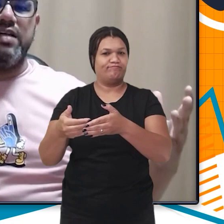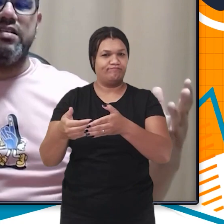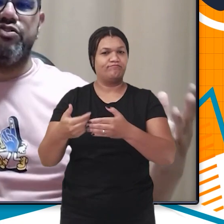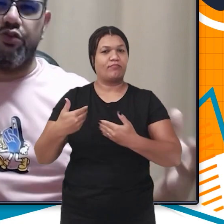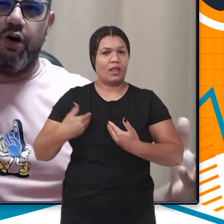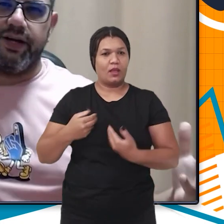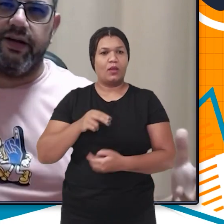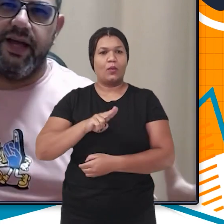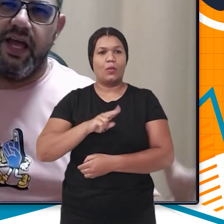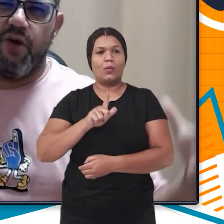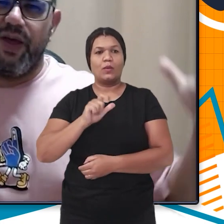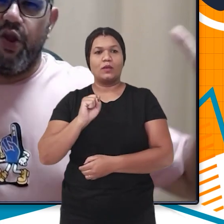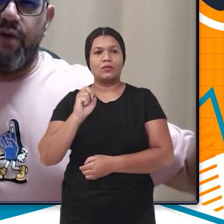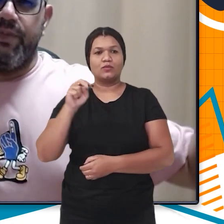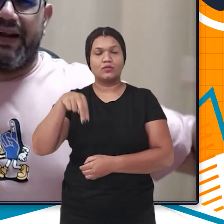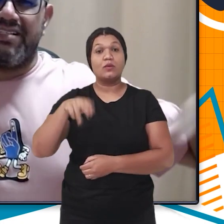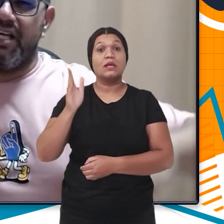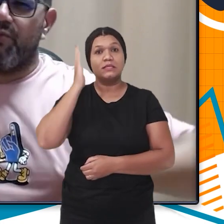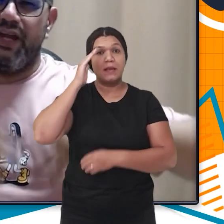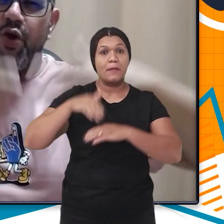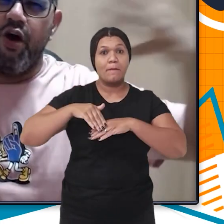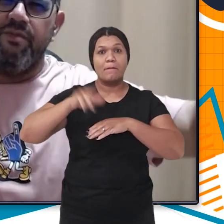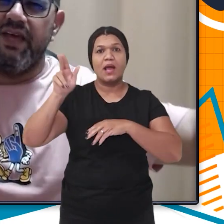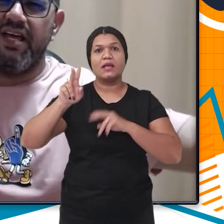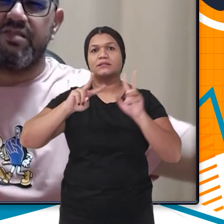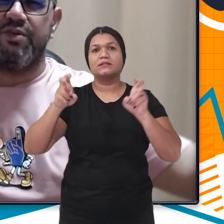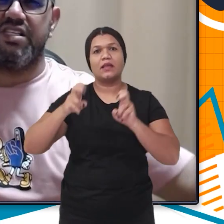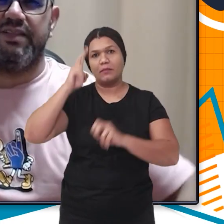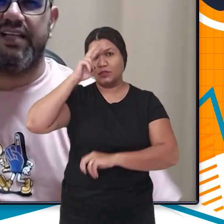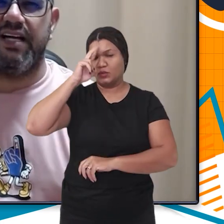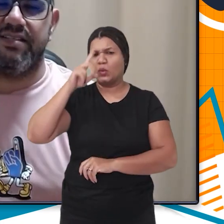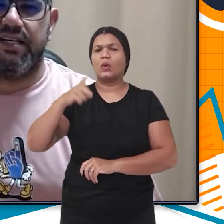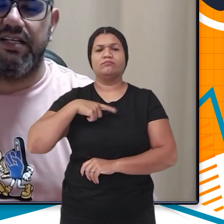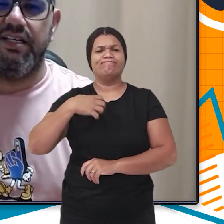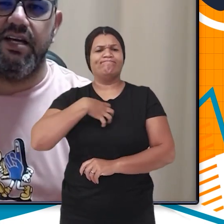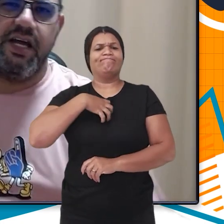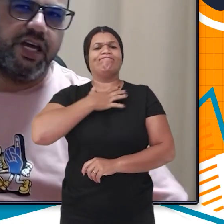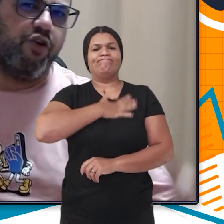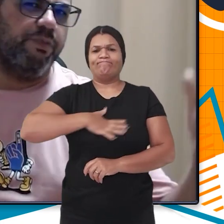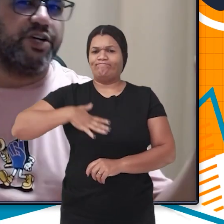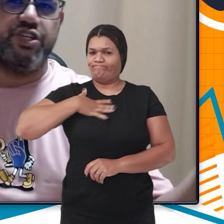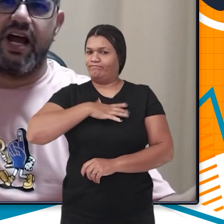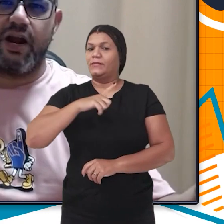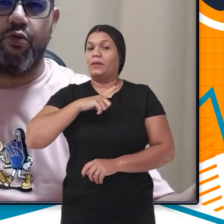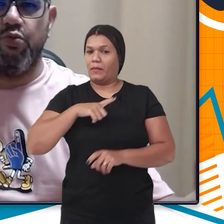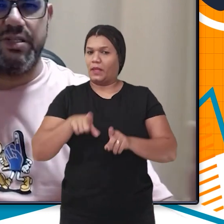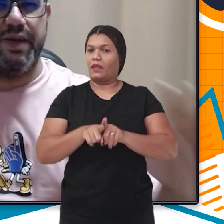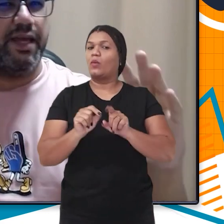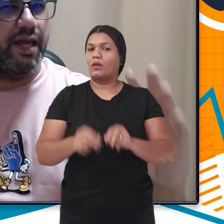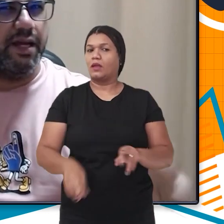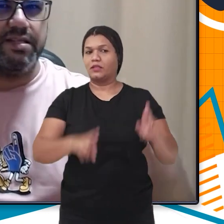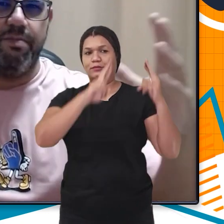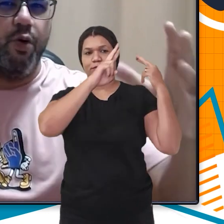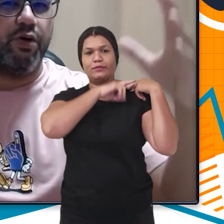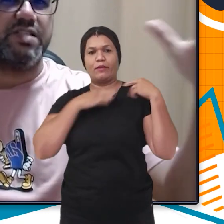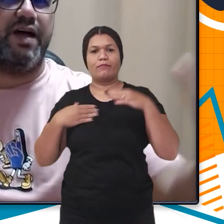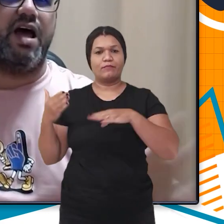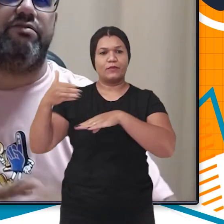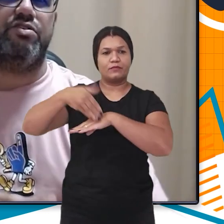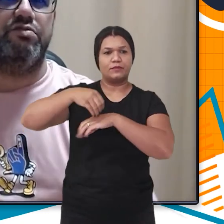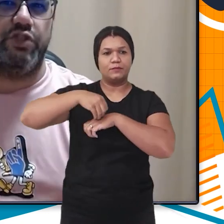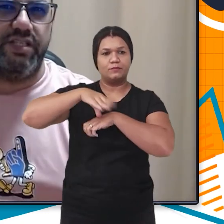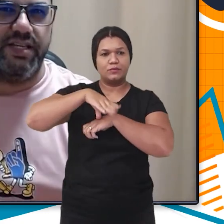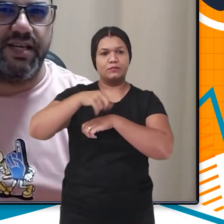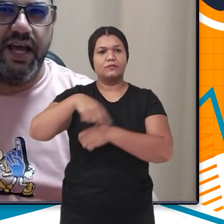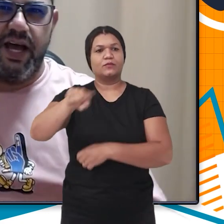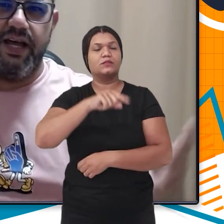Saiba mais em história. É um enorme prazer, uma enorme responsabilidade estar aqui e compartilhar algumas pequenas e poucas